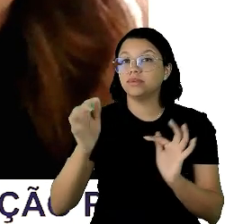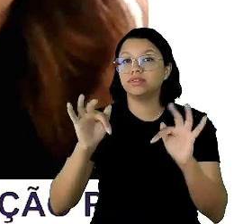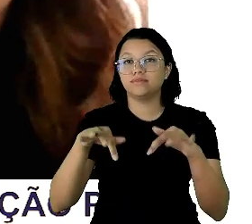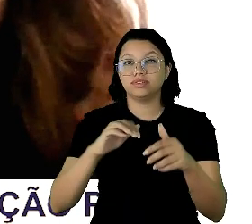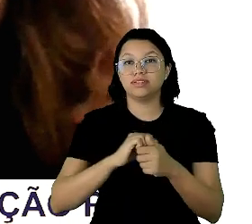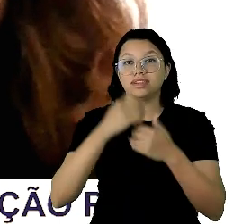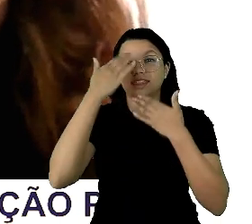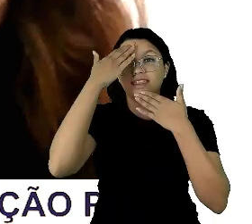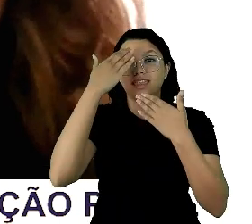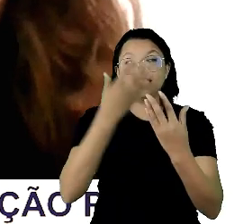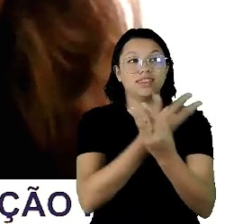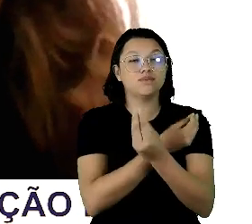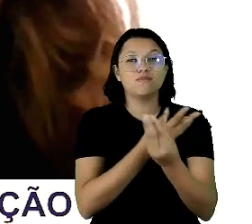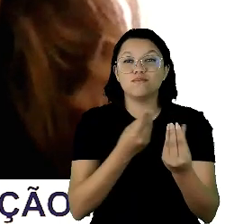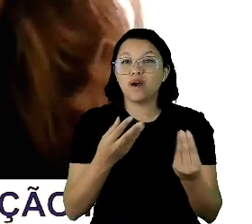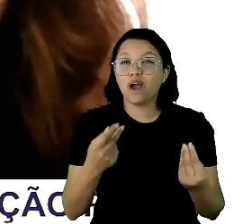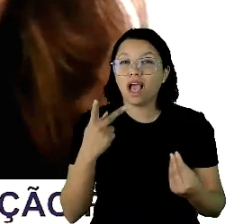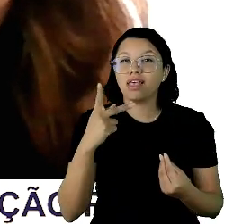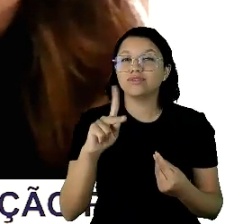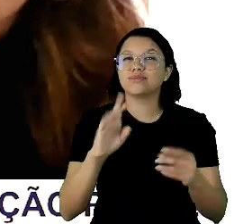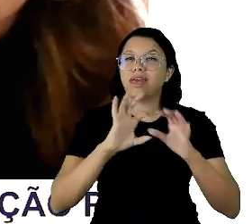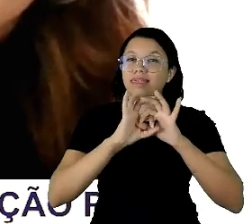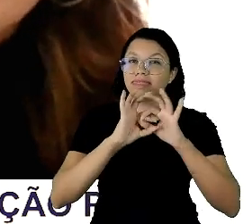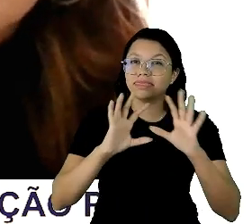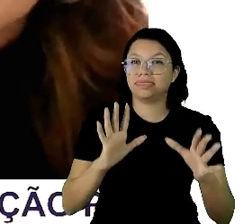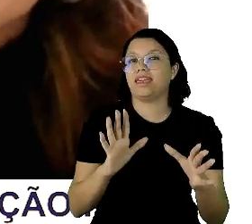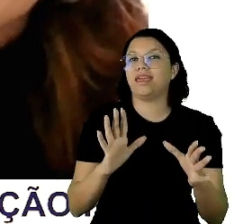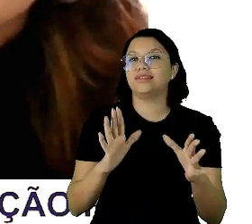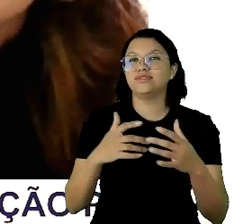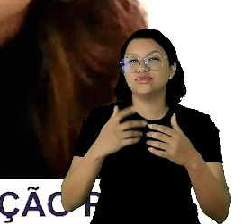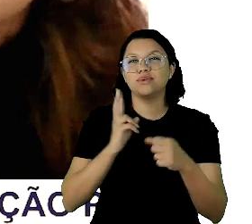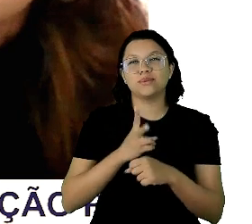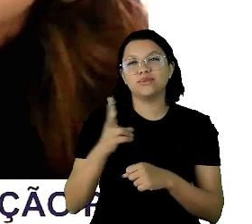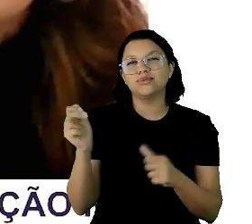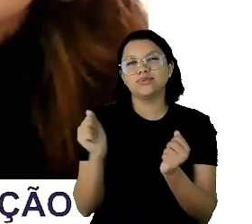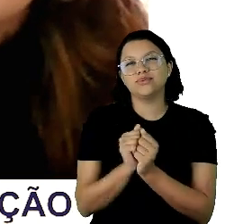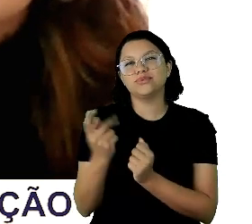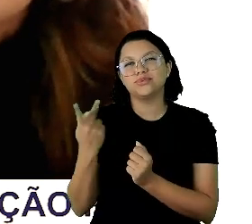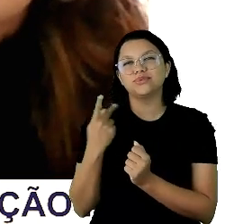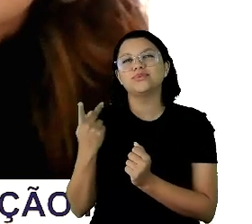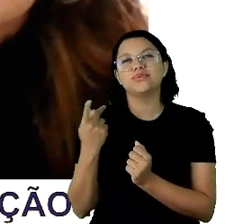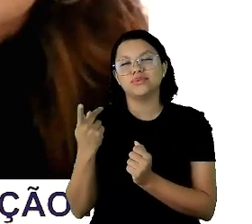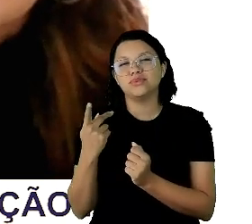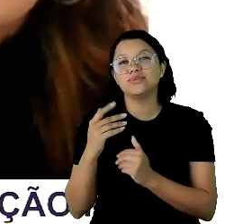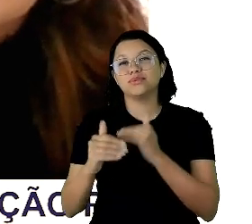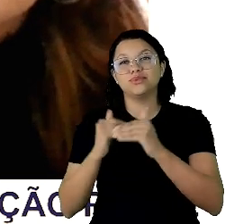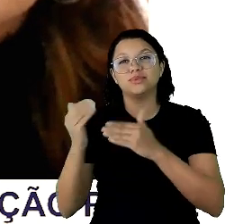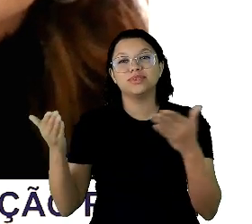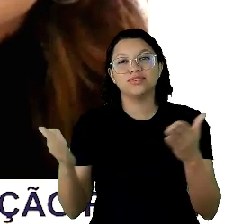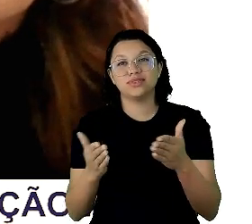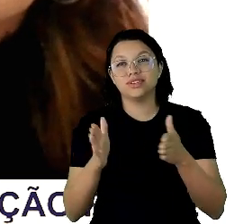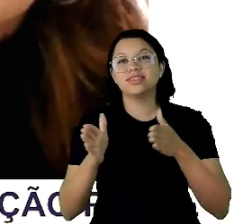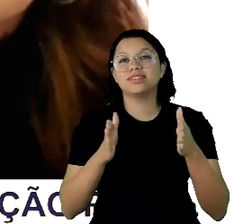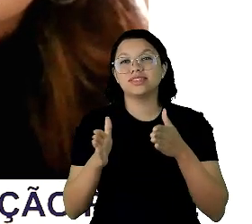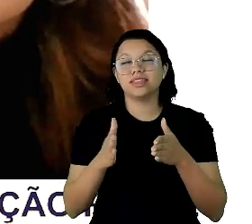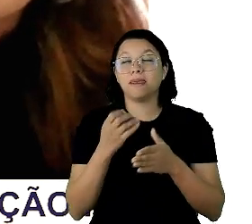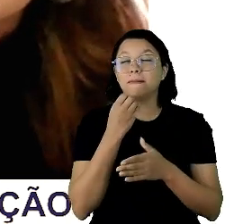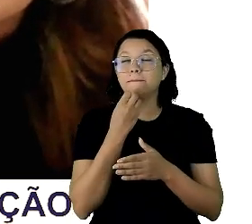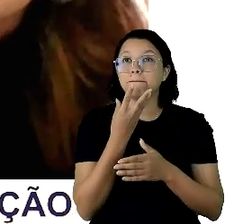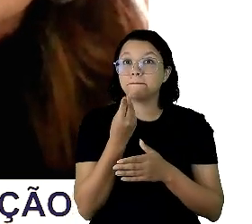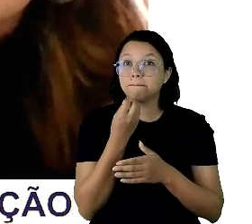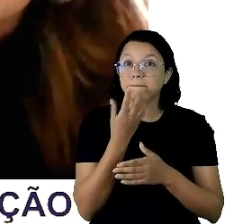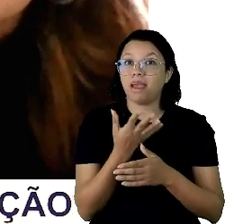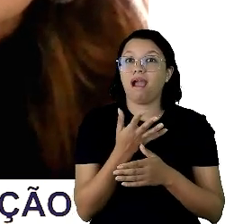sua disponibilidade de ter ficado aqui conosco durante esse tempo, foi muito interessante, o